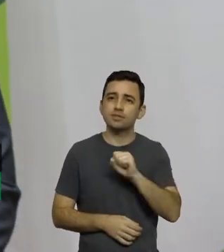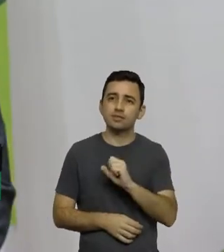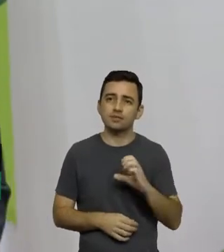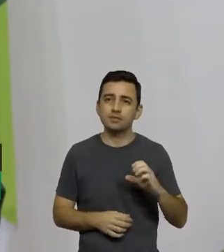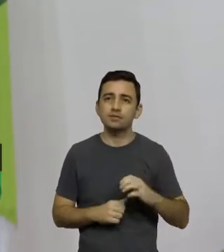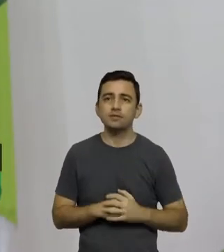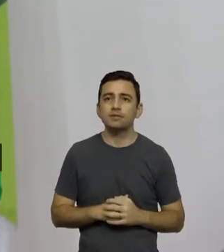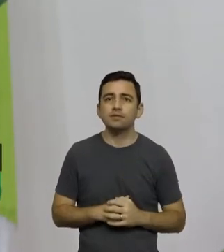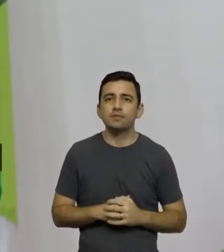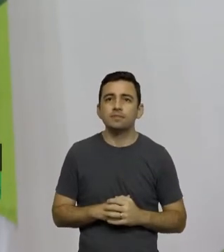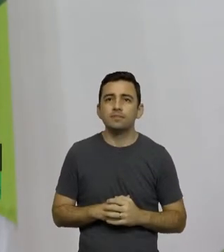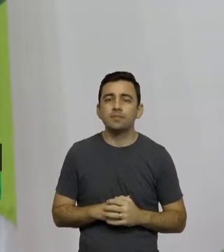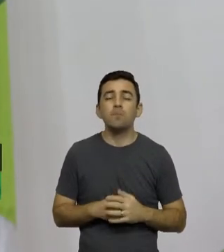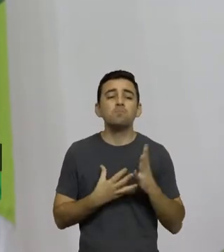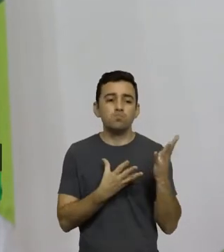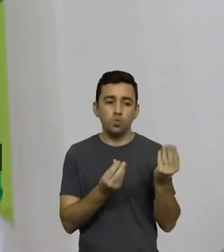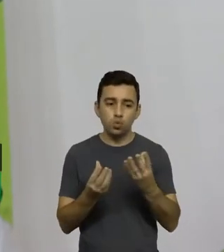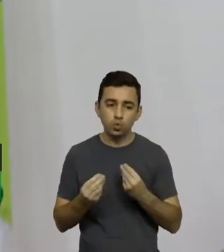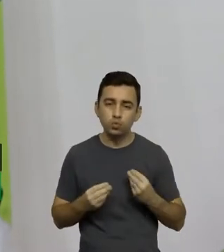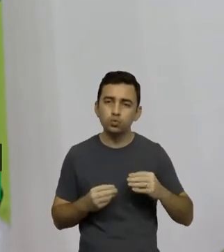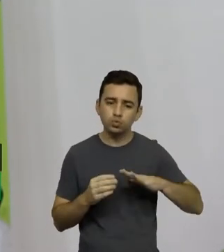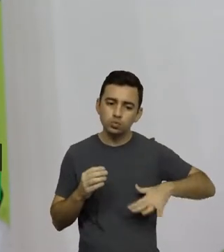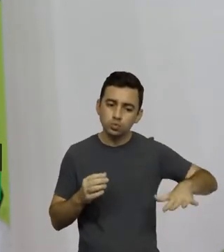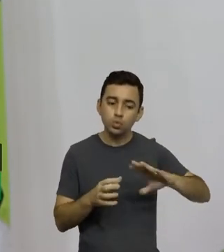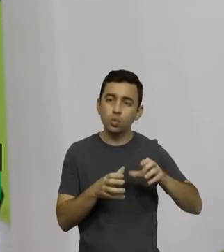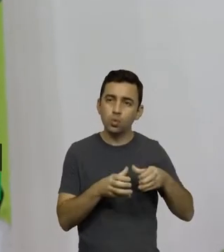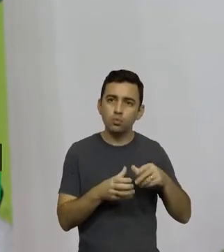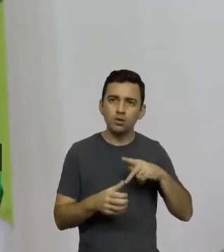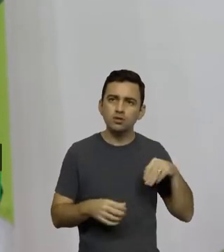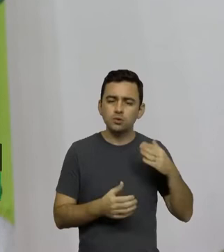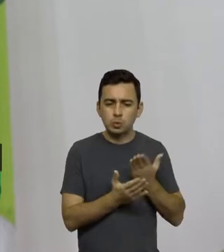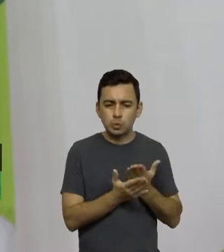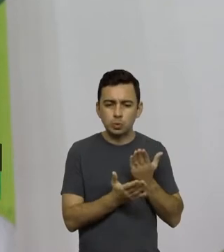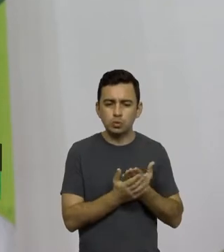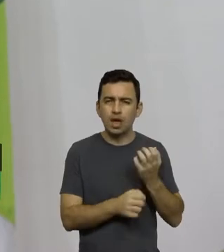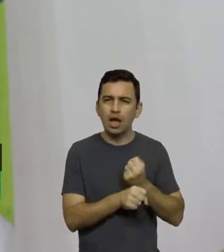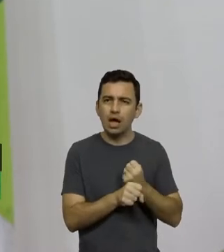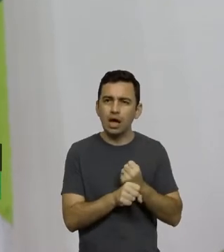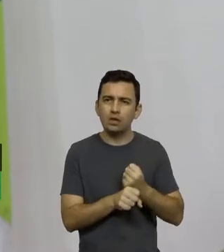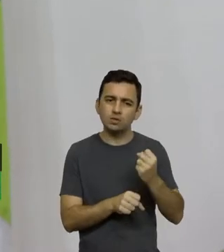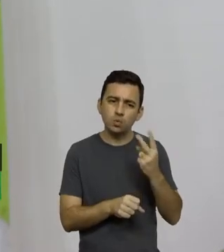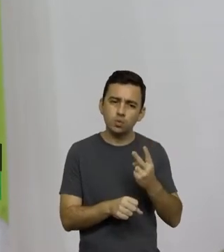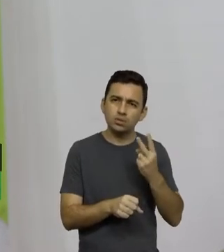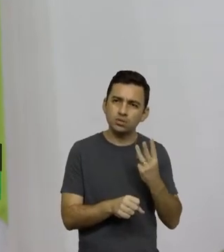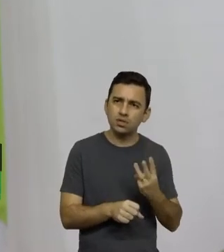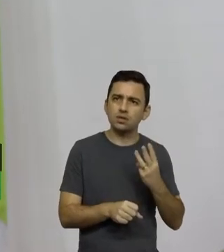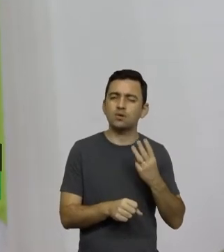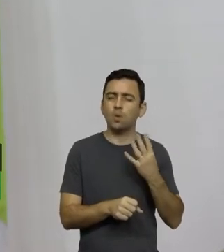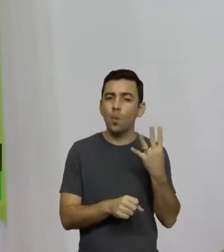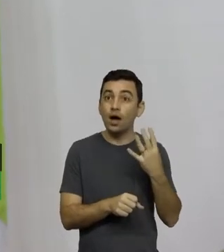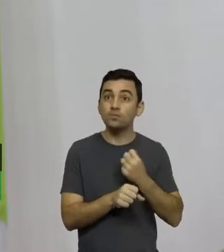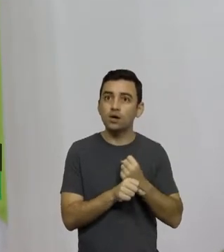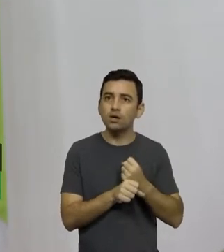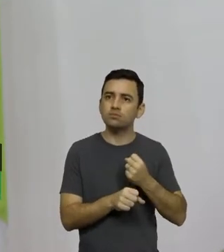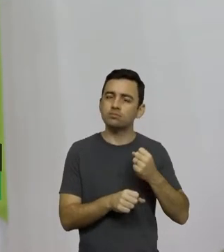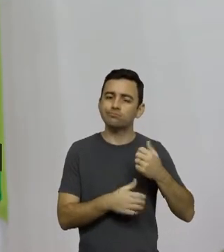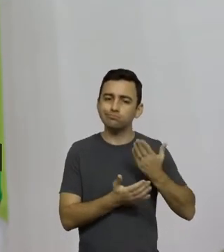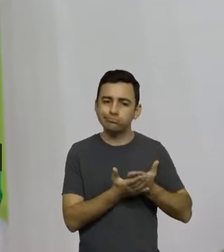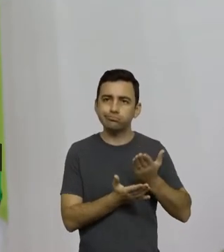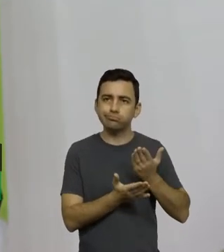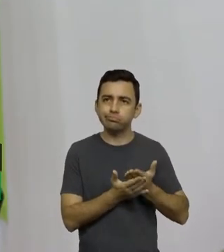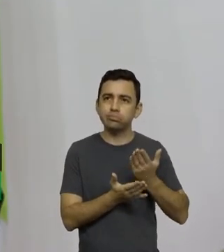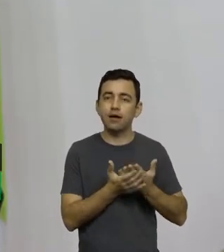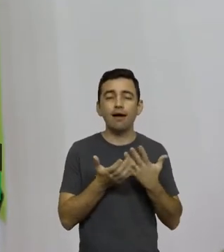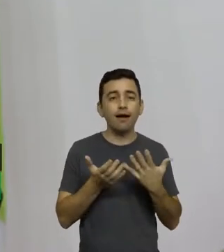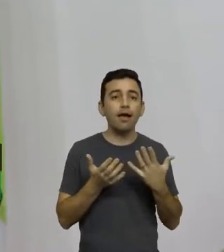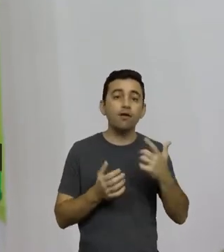estão aguardando ávidos, estudando há 2, 3, 4 anos, sem parar de estudar um segundo, na esperança de fazer uma